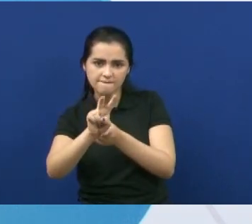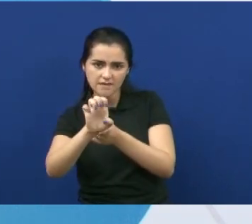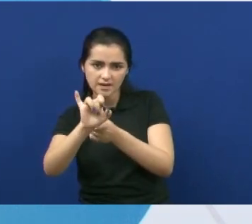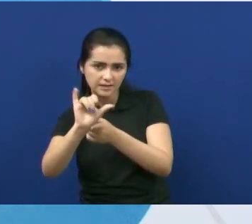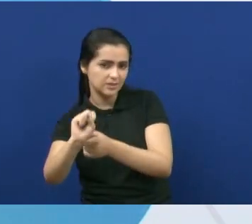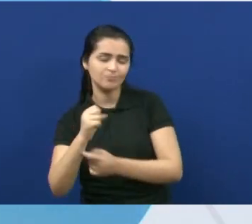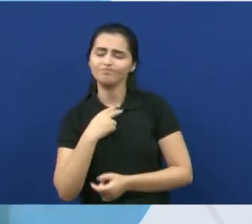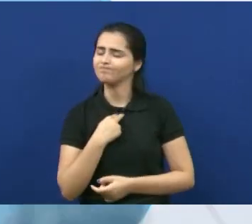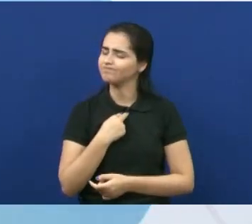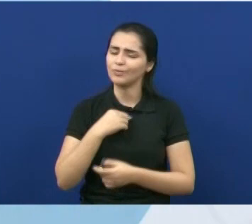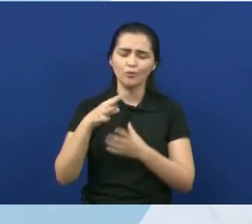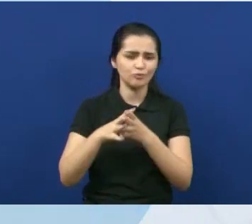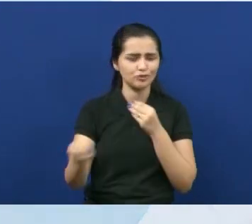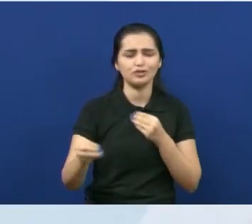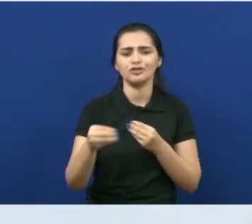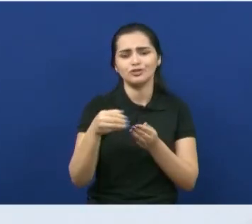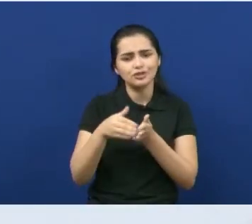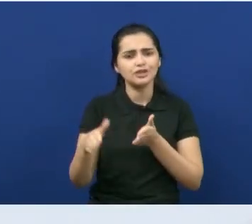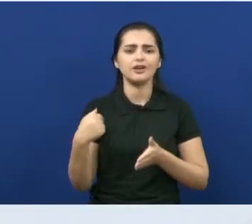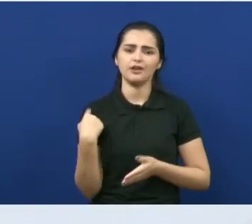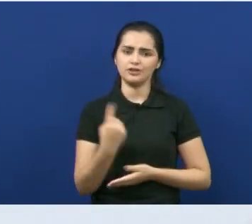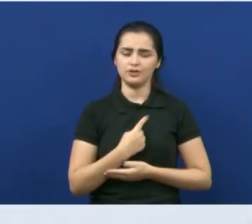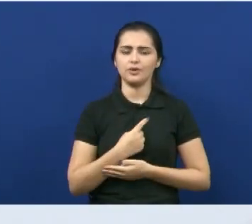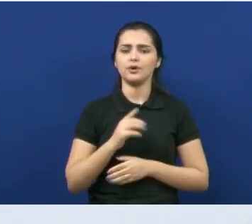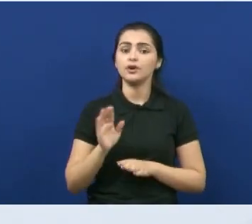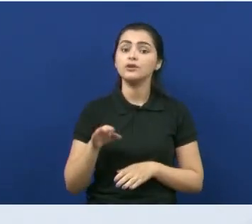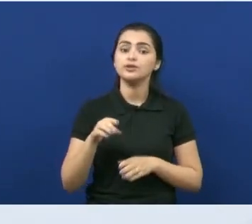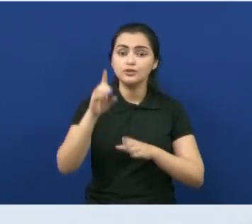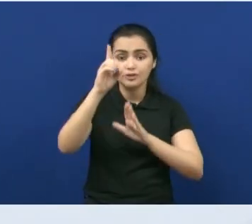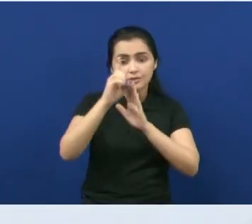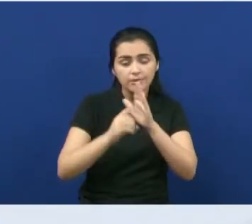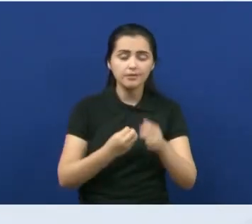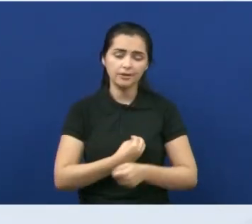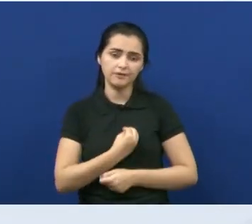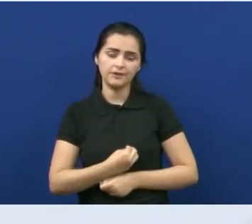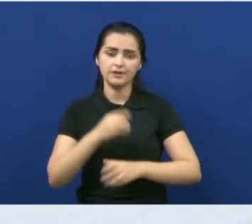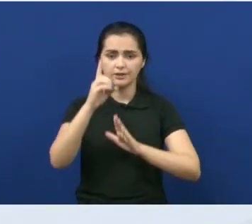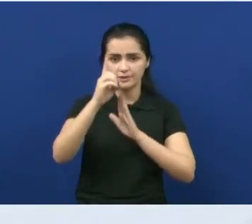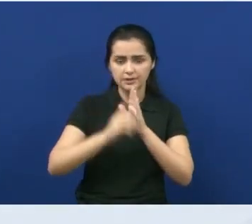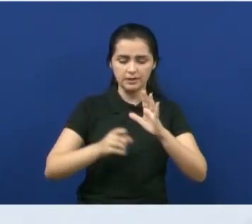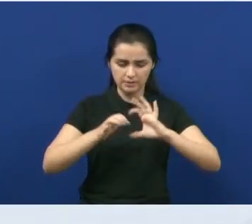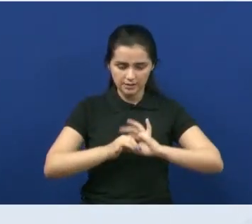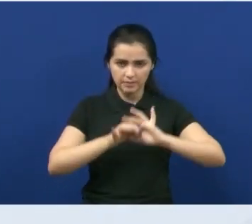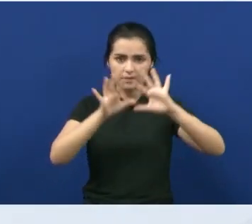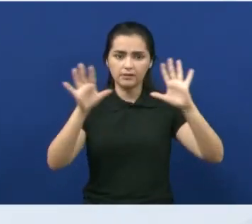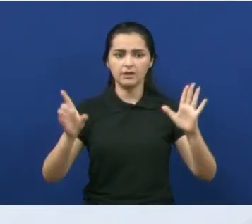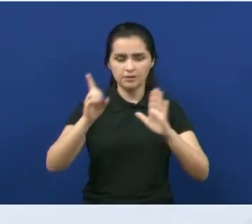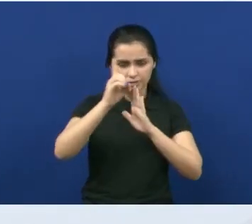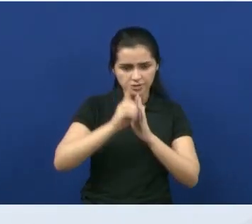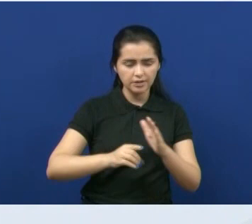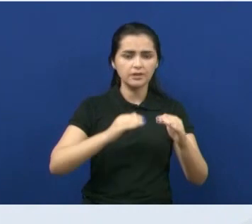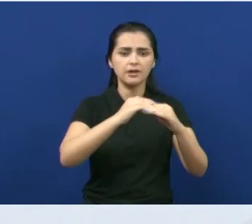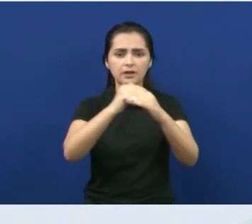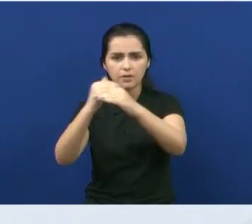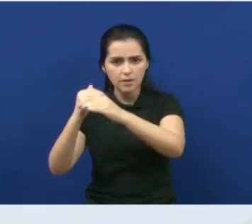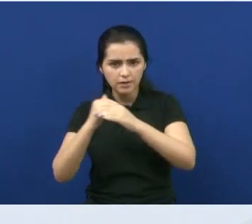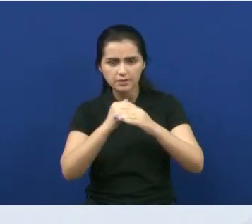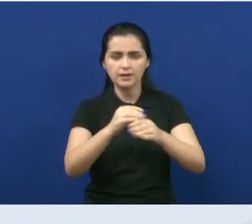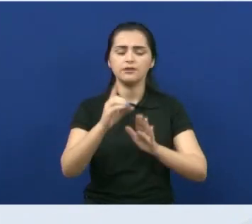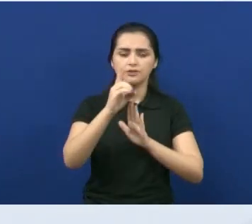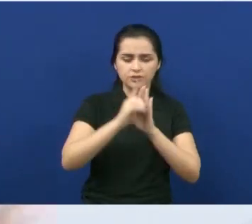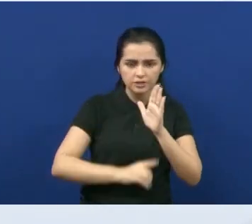ser retirados da gente. Esses direitos são o direito à vida, o direito à liberdade, o direito à igualdade, o